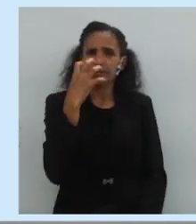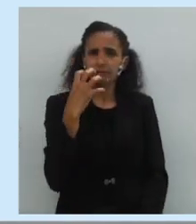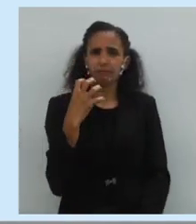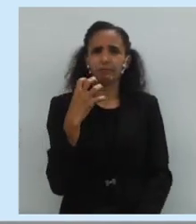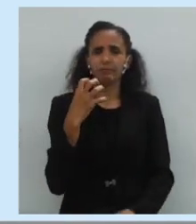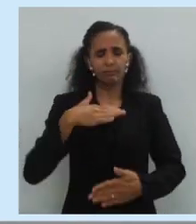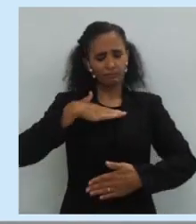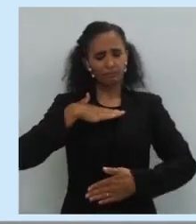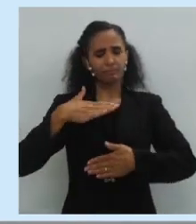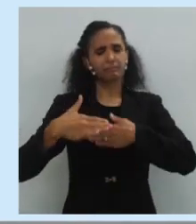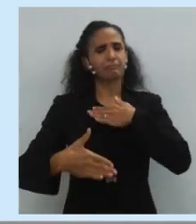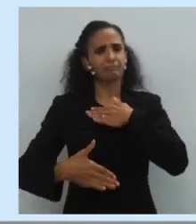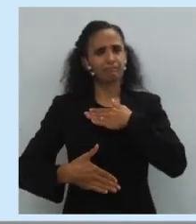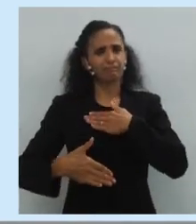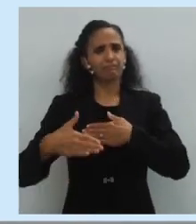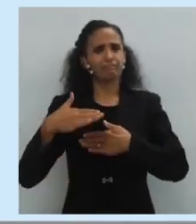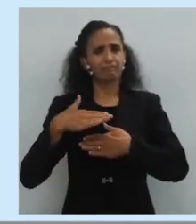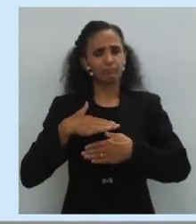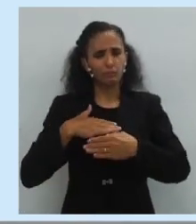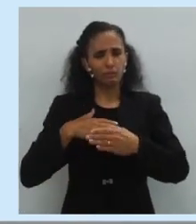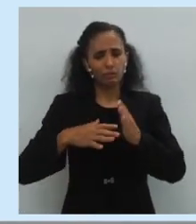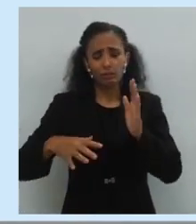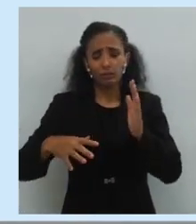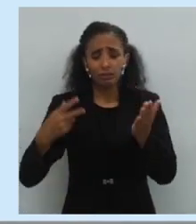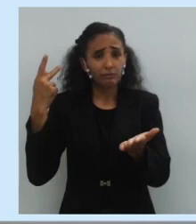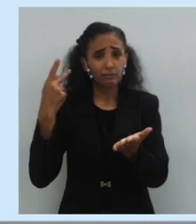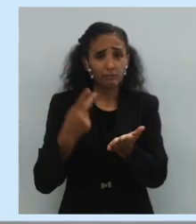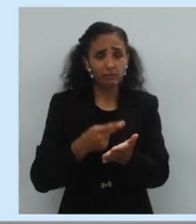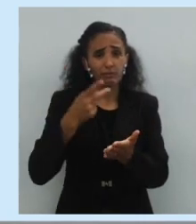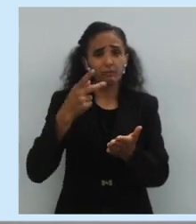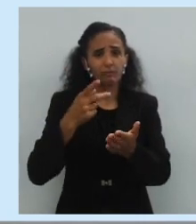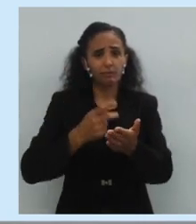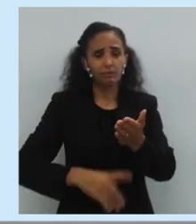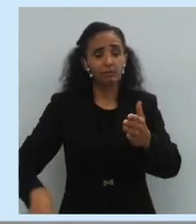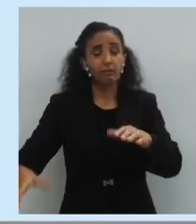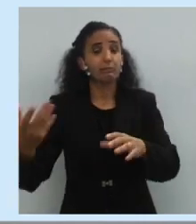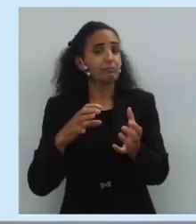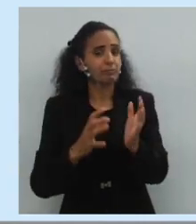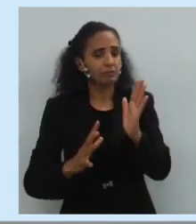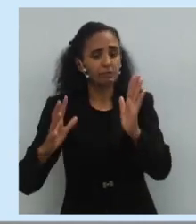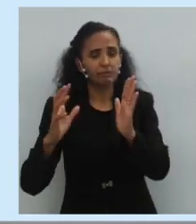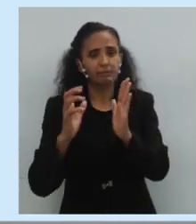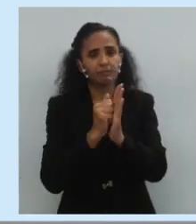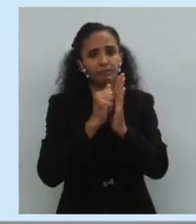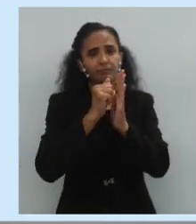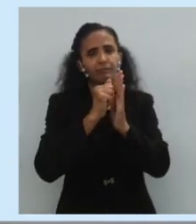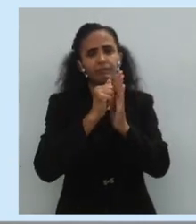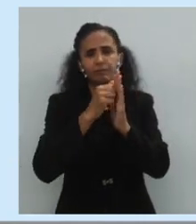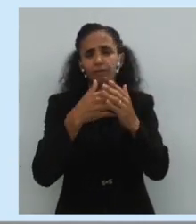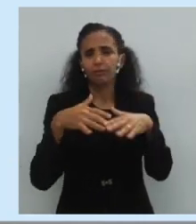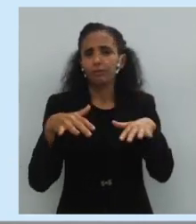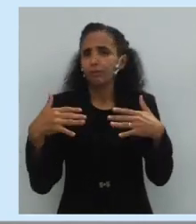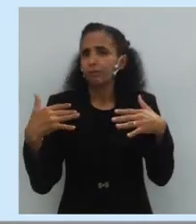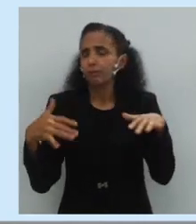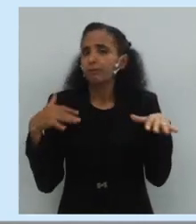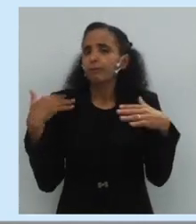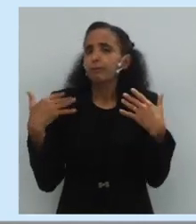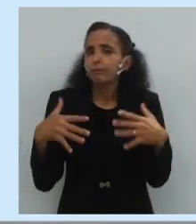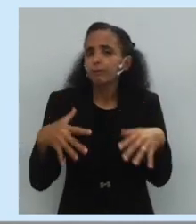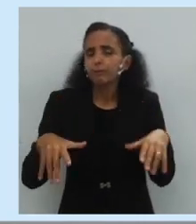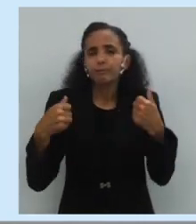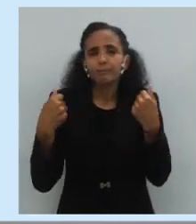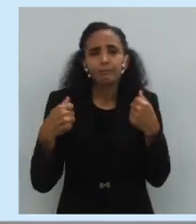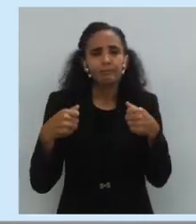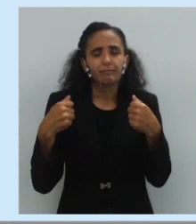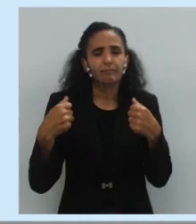uma disfunção do sistema nervoso que vai estar decorrente da infecção do HIV,